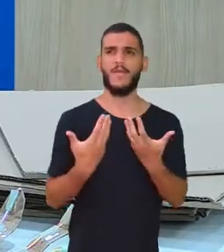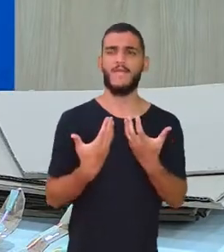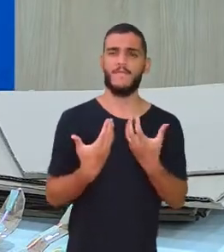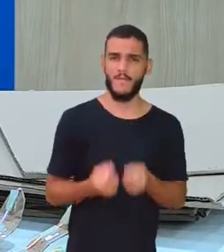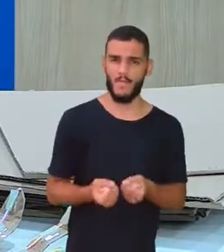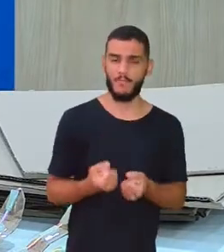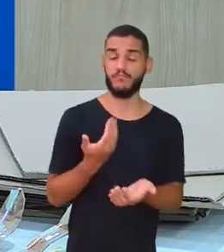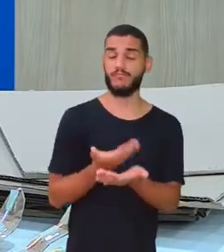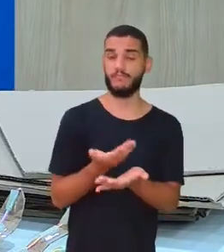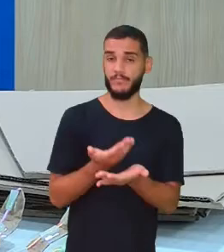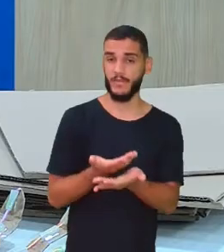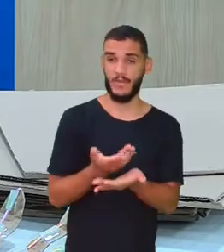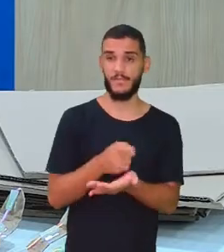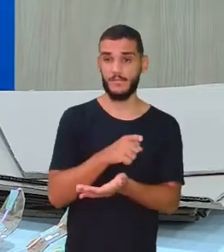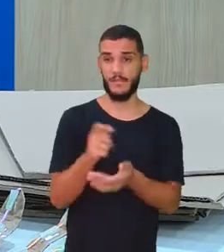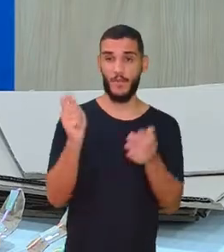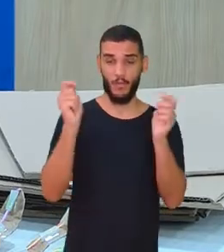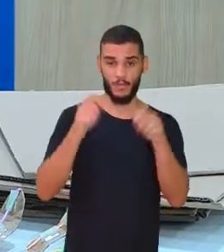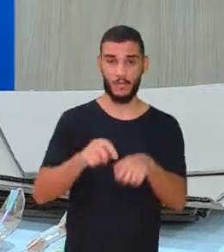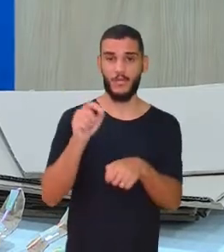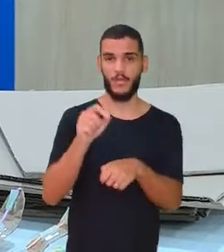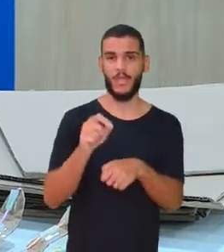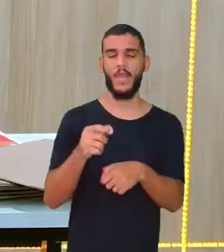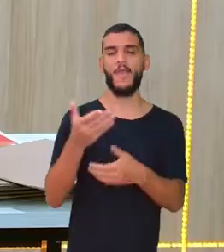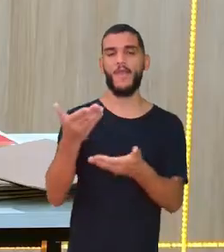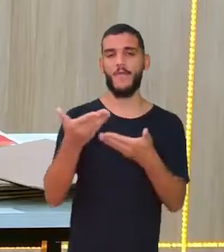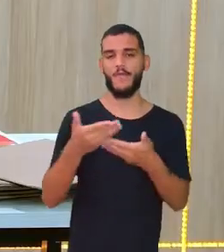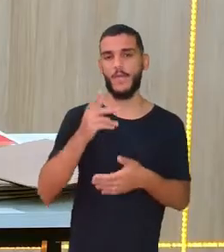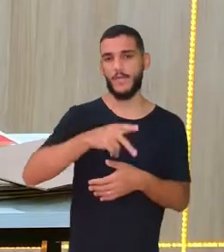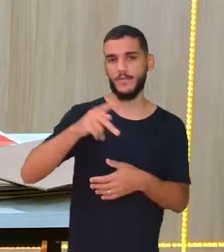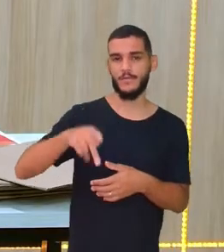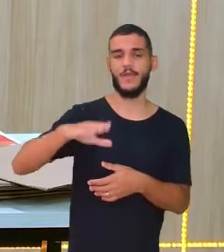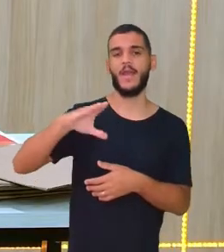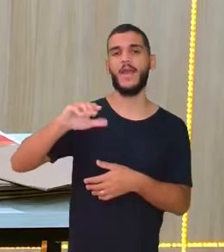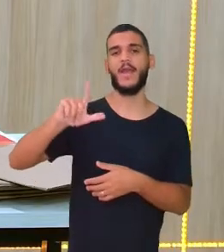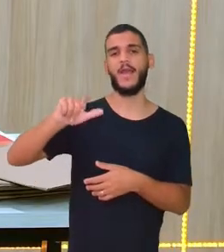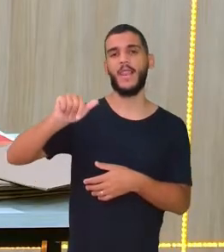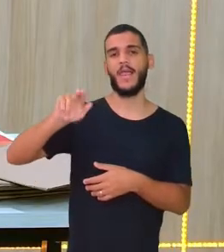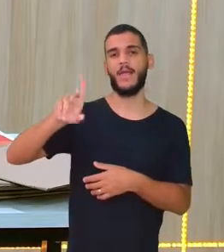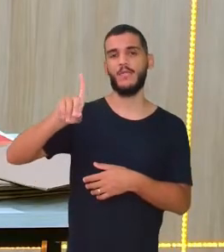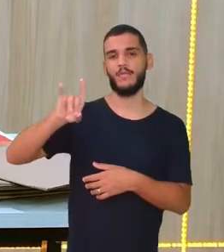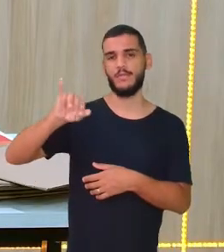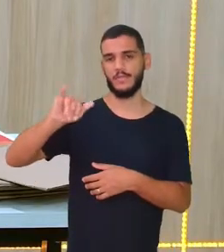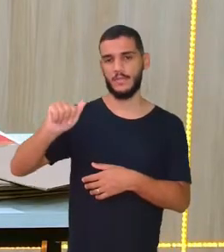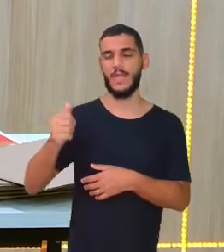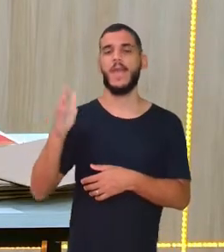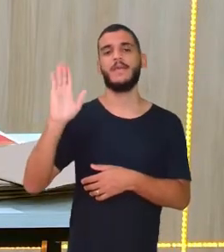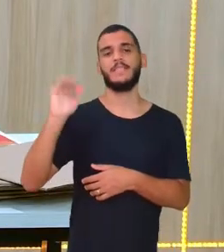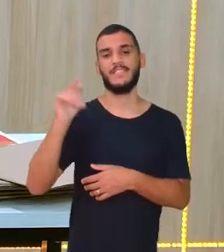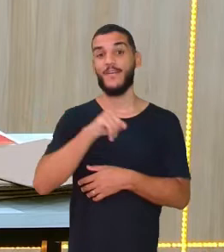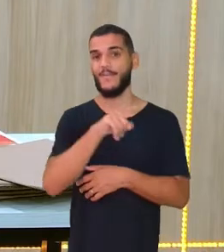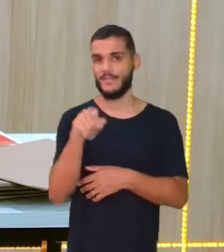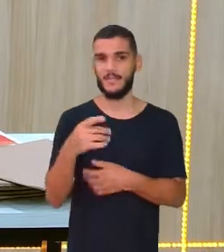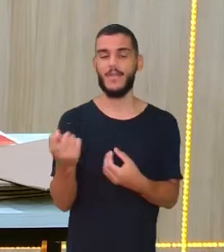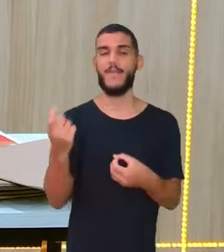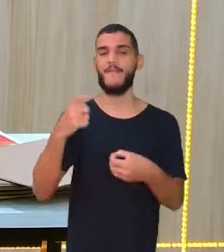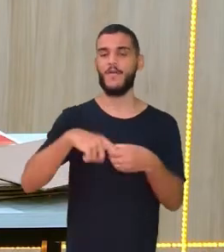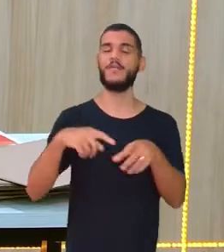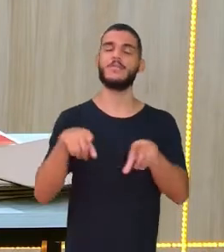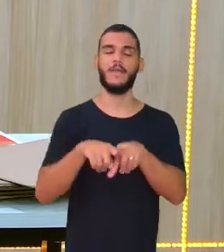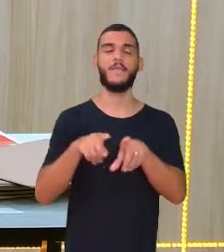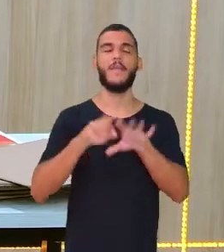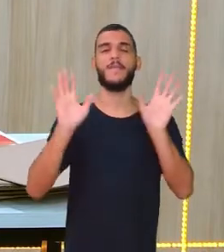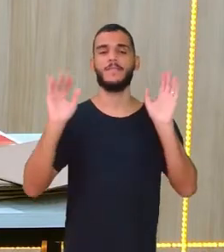essa aula vocês conseguem. Eu vou chamar a professora Cláudia para se despedir de vocês, né? E volto também